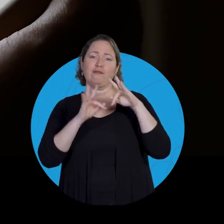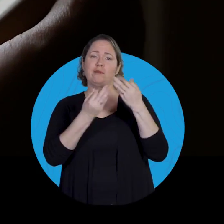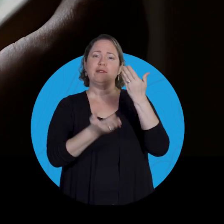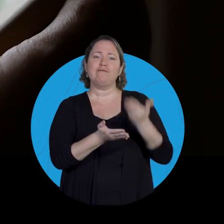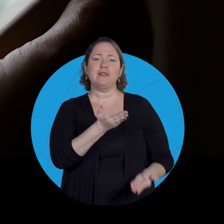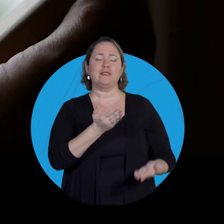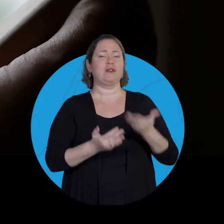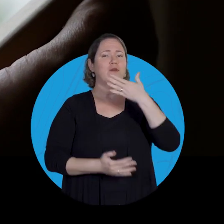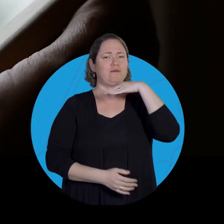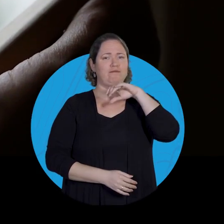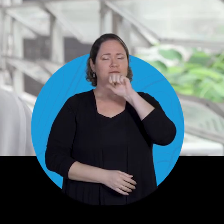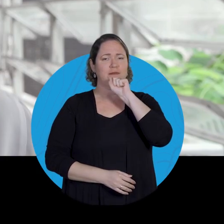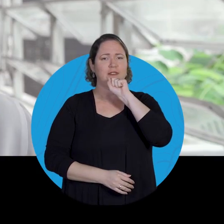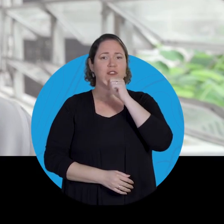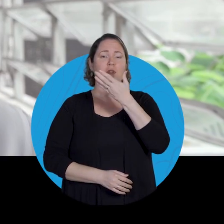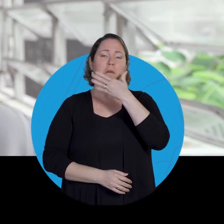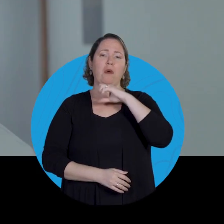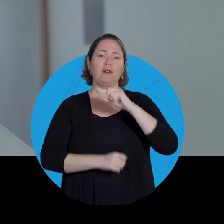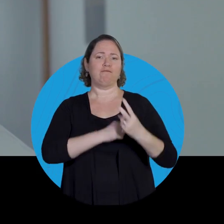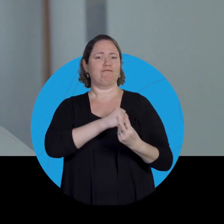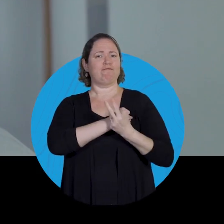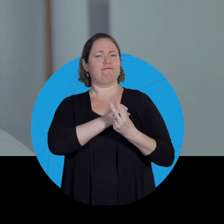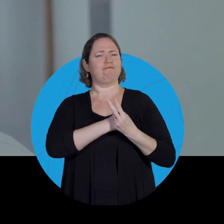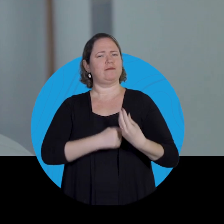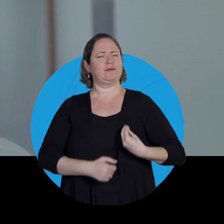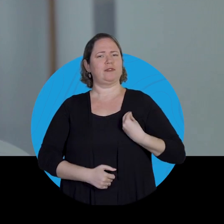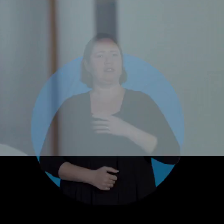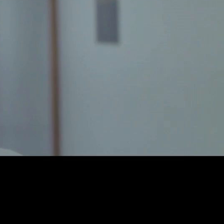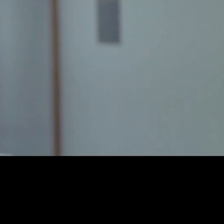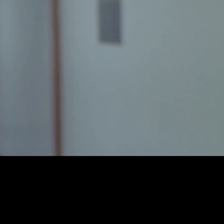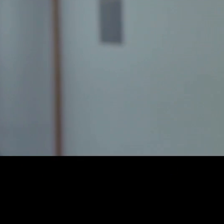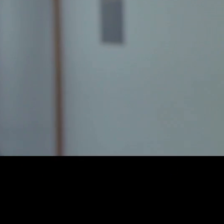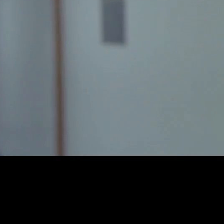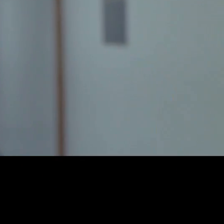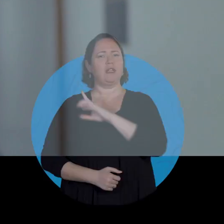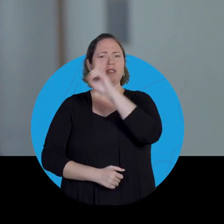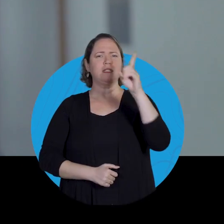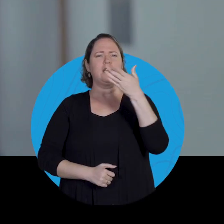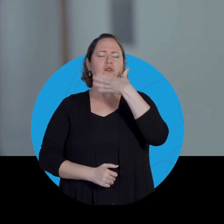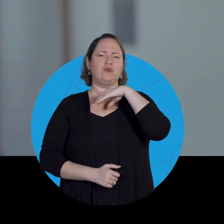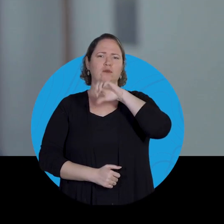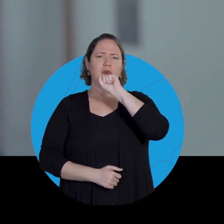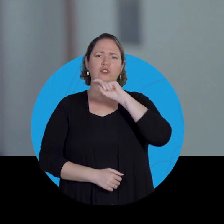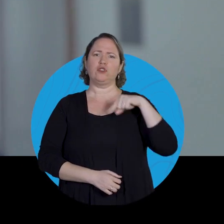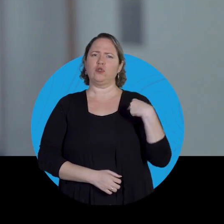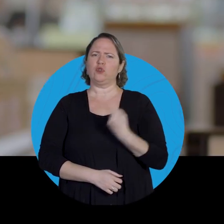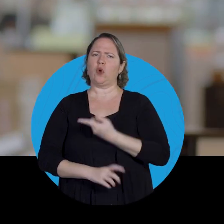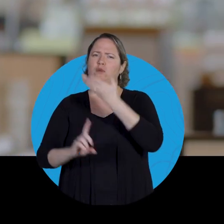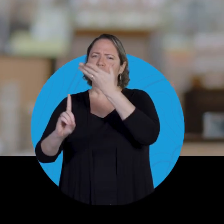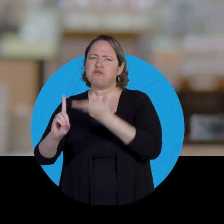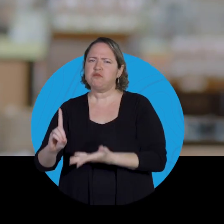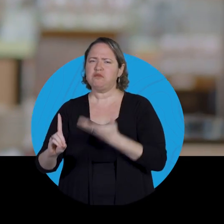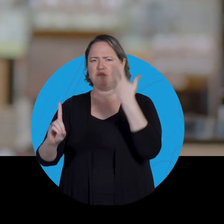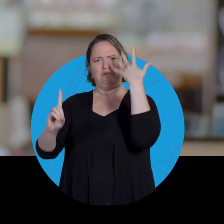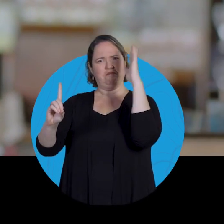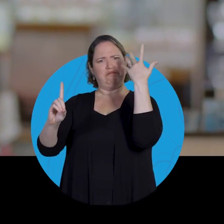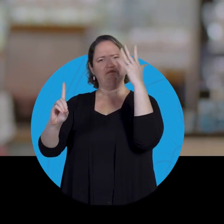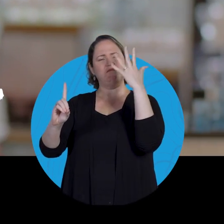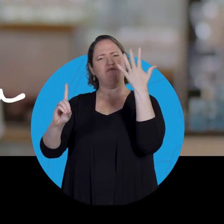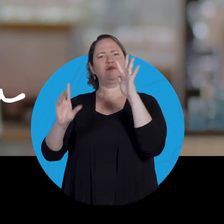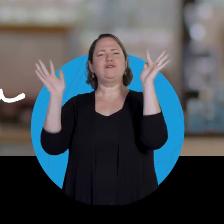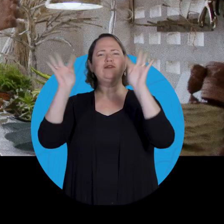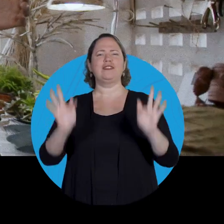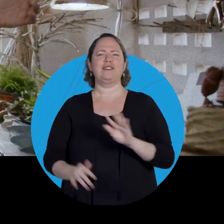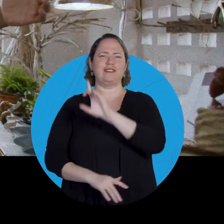perderam seus pais. Pais que protegem a vida. Profissionais de saúde. Neste Dia dos Pais, nossa homenagem